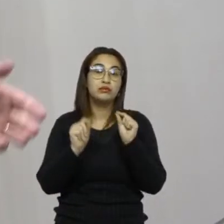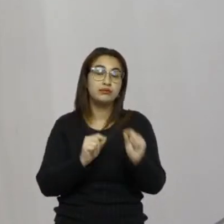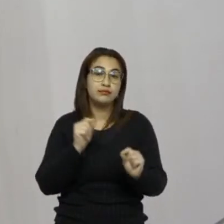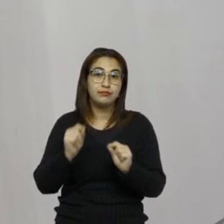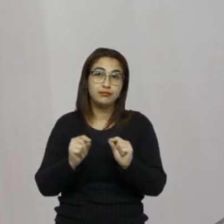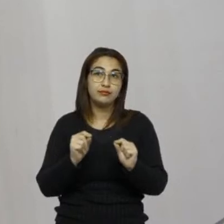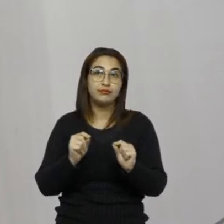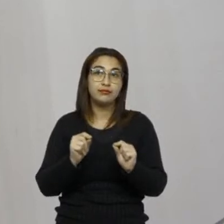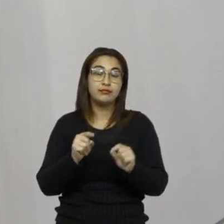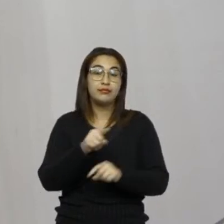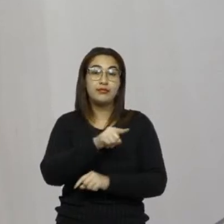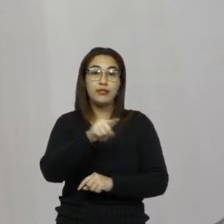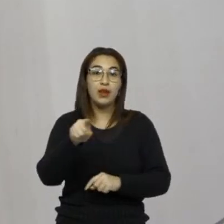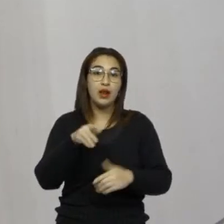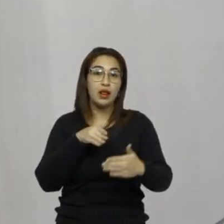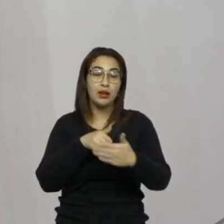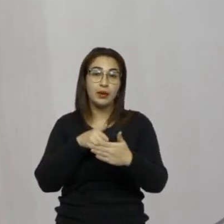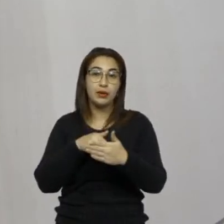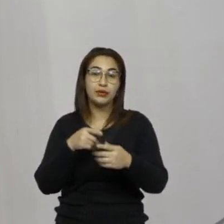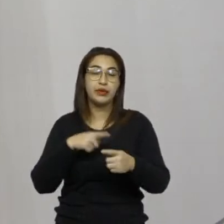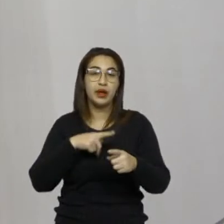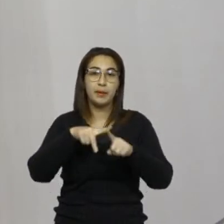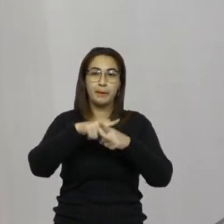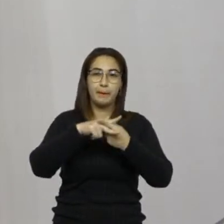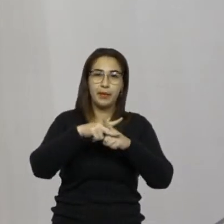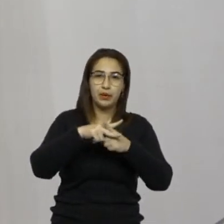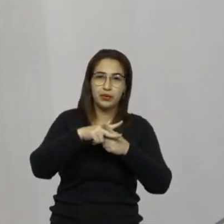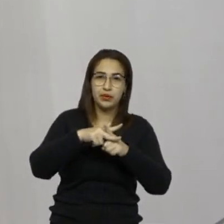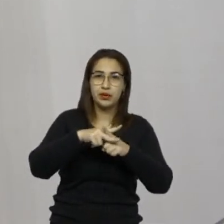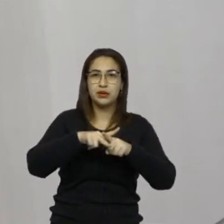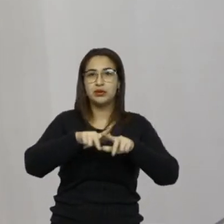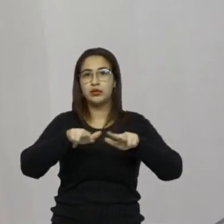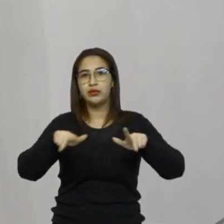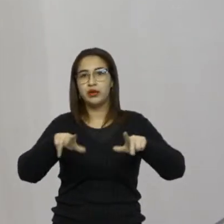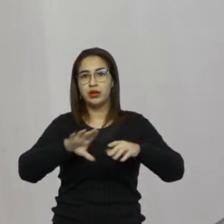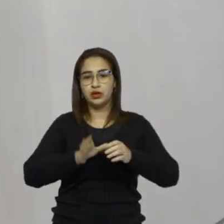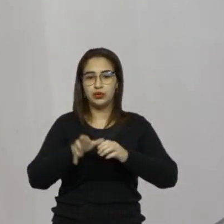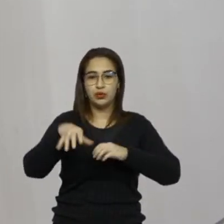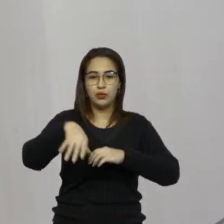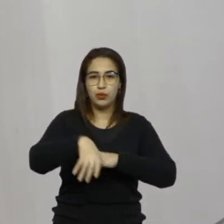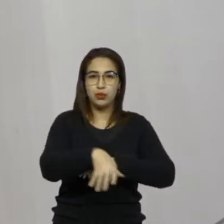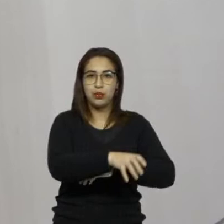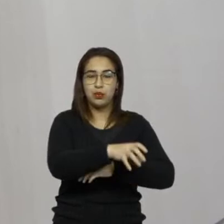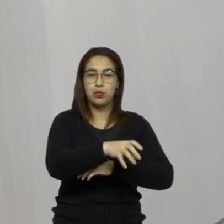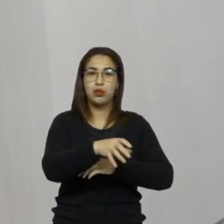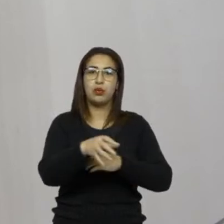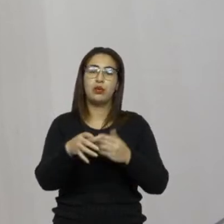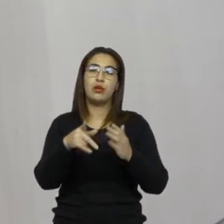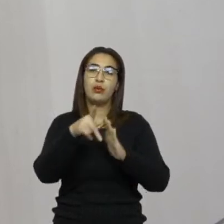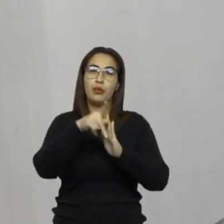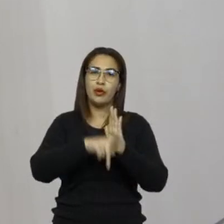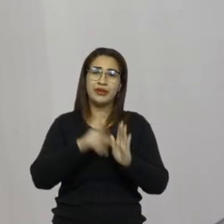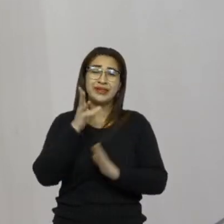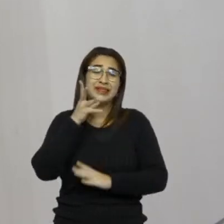como tem uma manutenção lá nas comportas, nos dutos para serem feitos, e o projeto demorou,